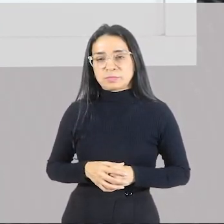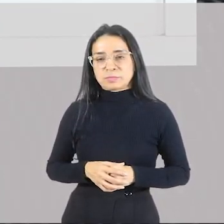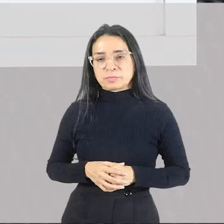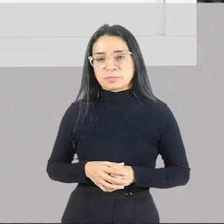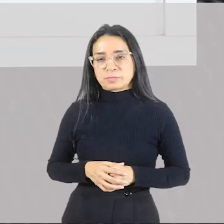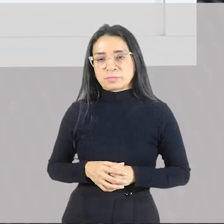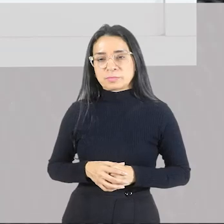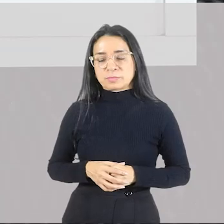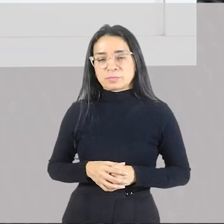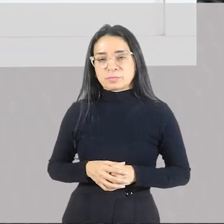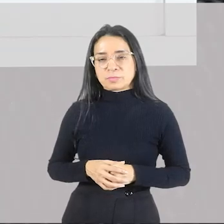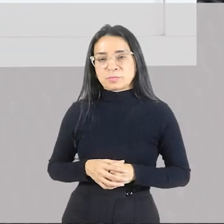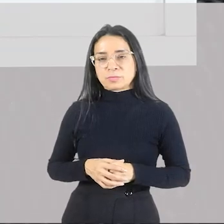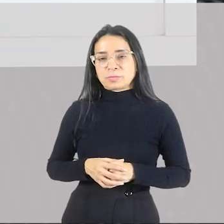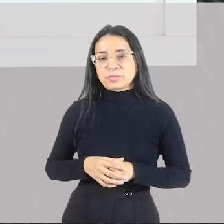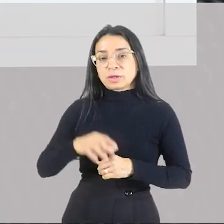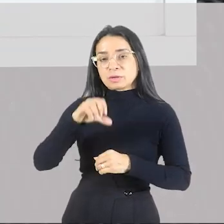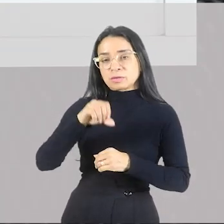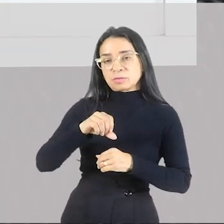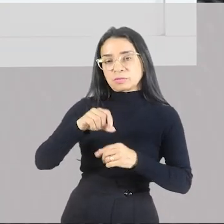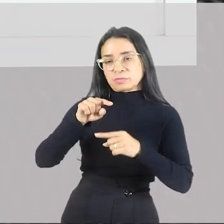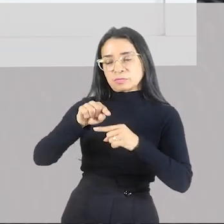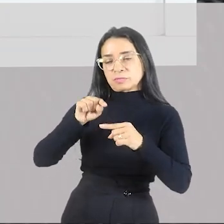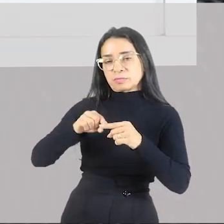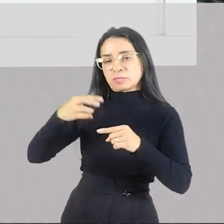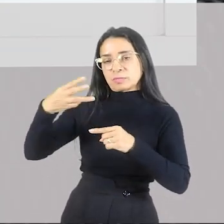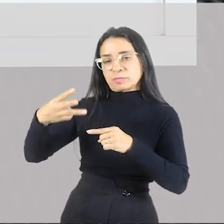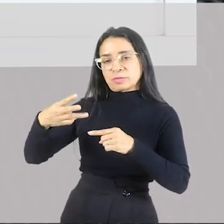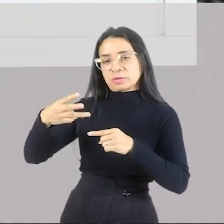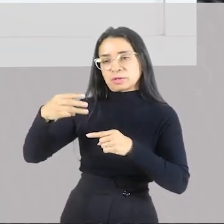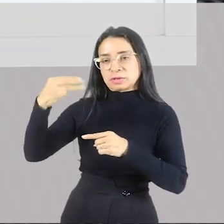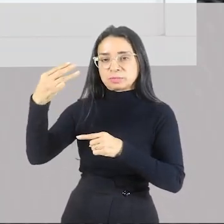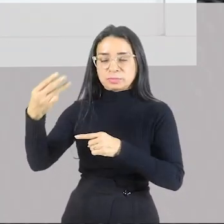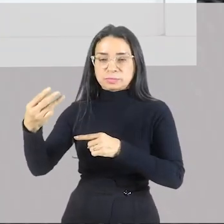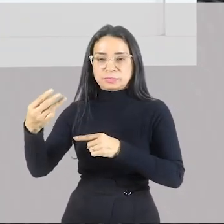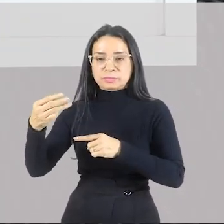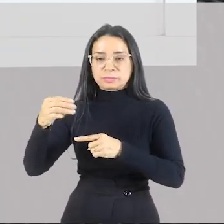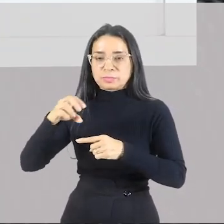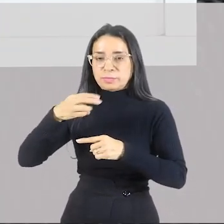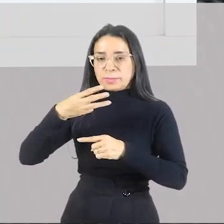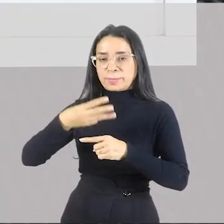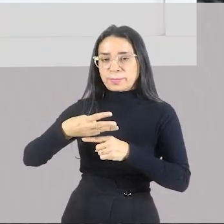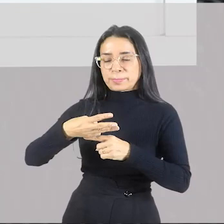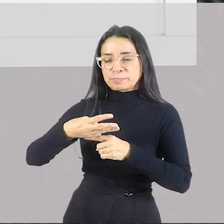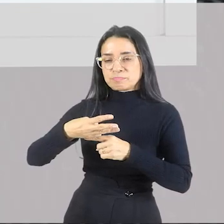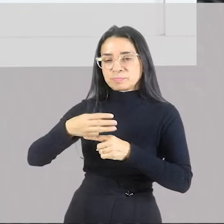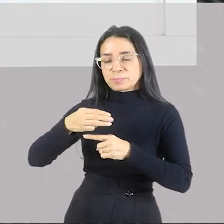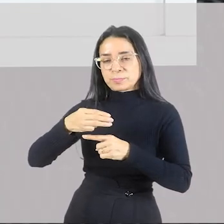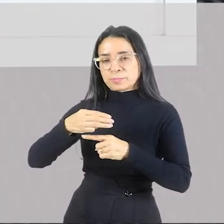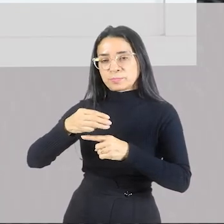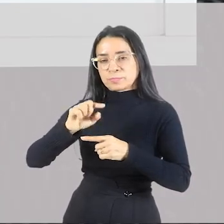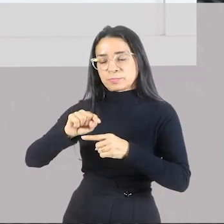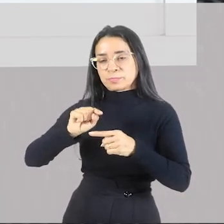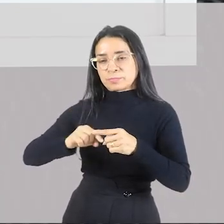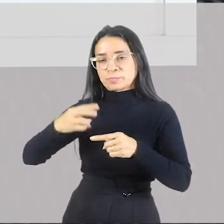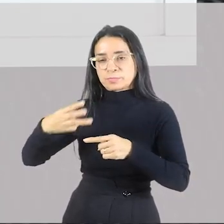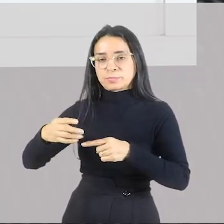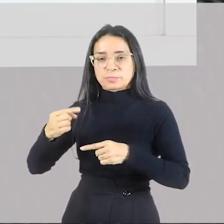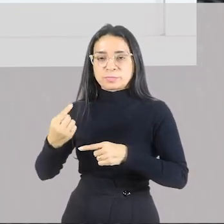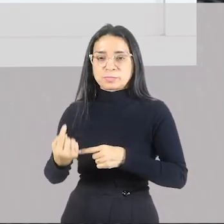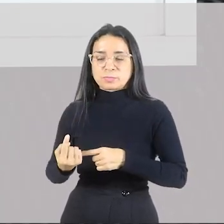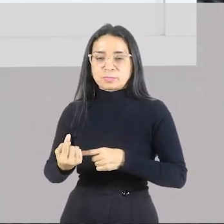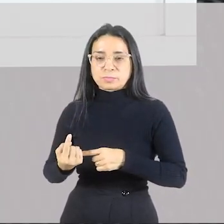por 3, 3 por 3 dá 1, aqui dá 3. Ó. O que que resultou? 10 vezes 3 vezes 4